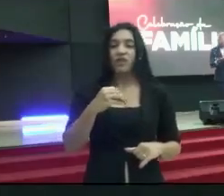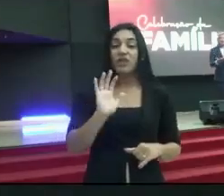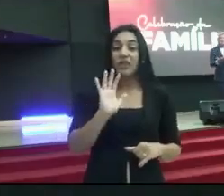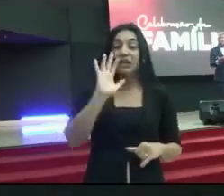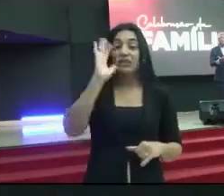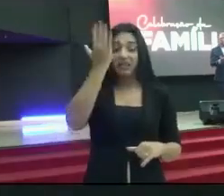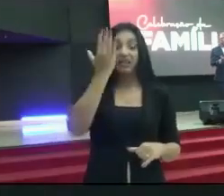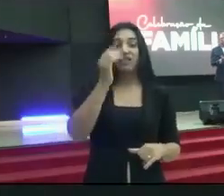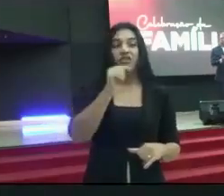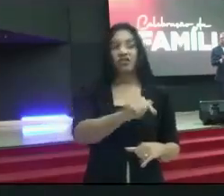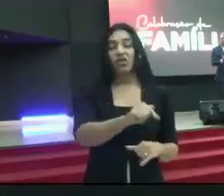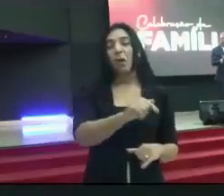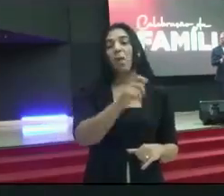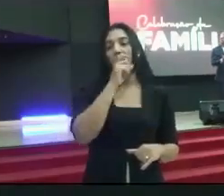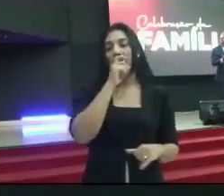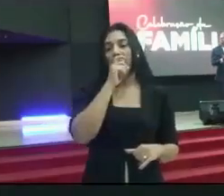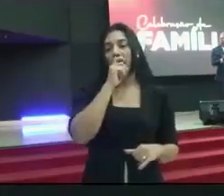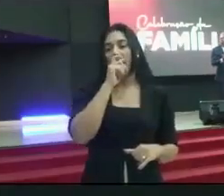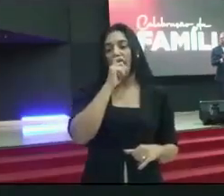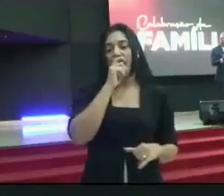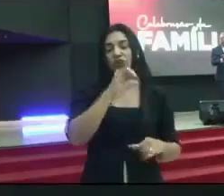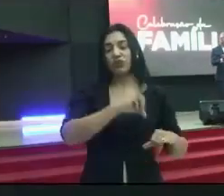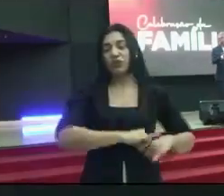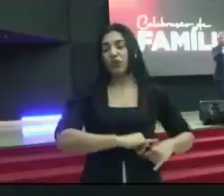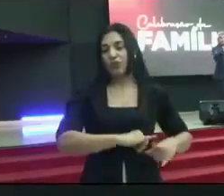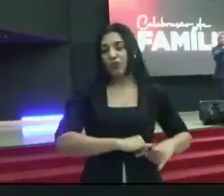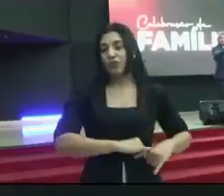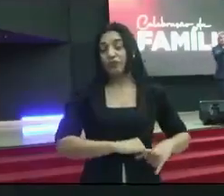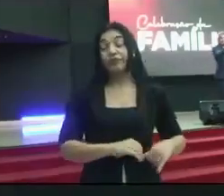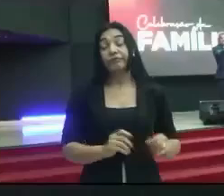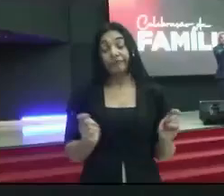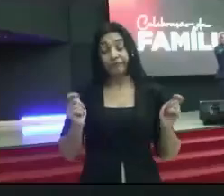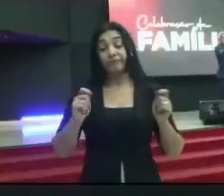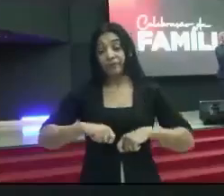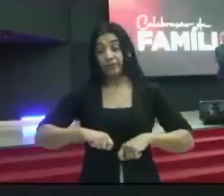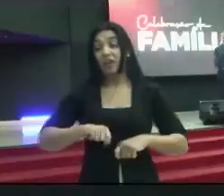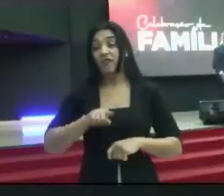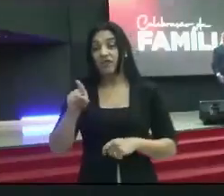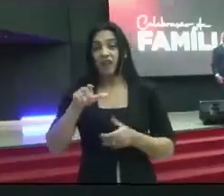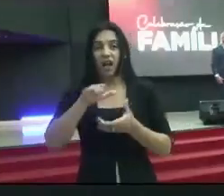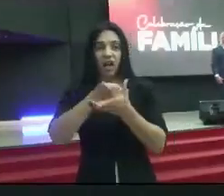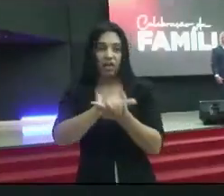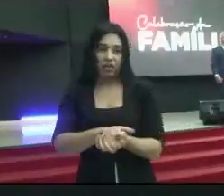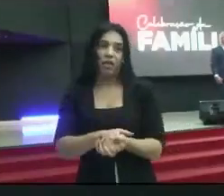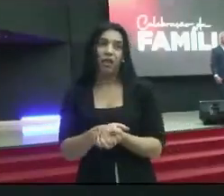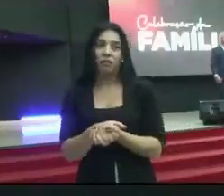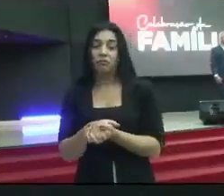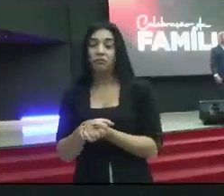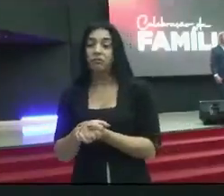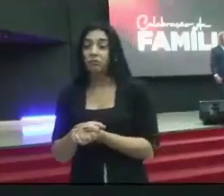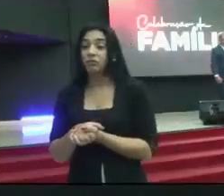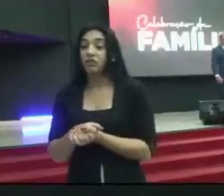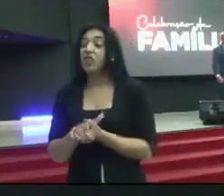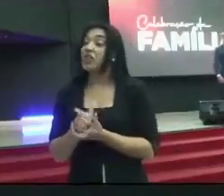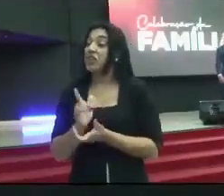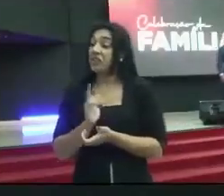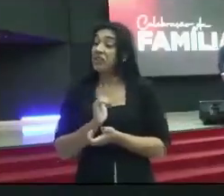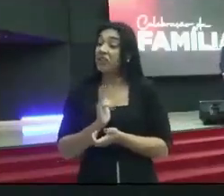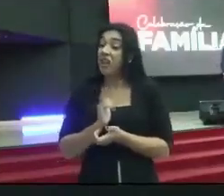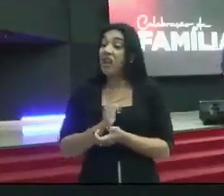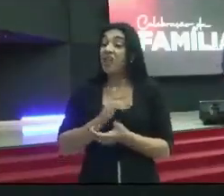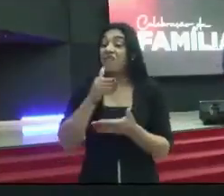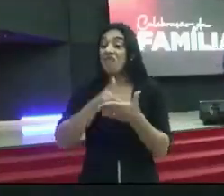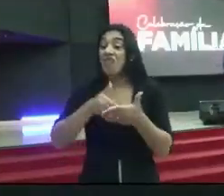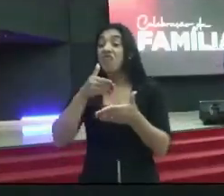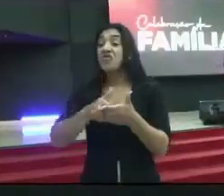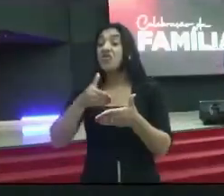os pais a sofrerem. É possível que você seja casado e você esteja passando